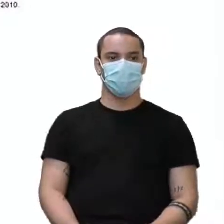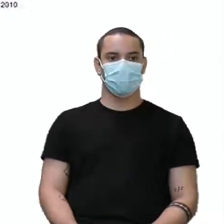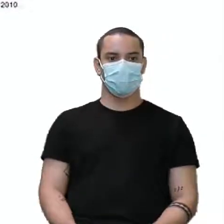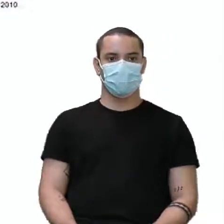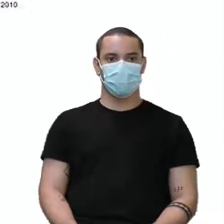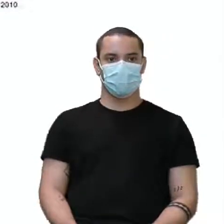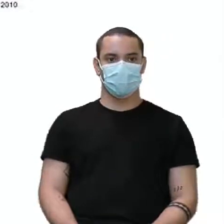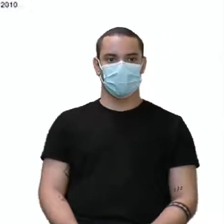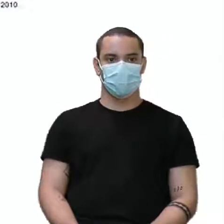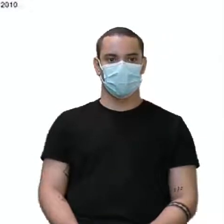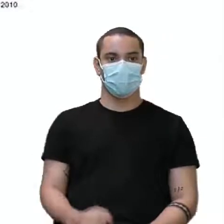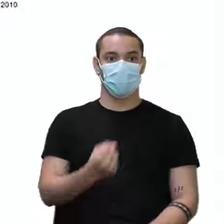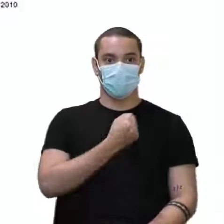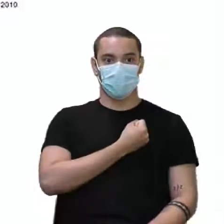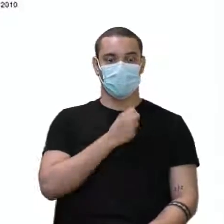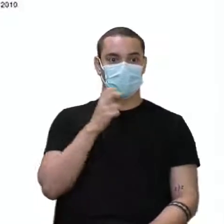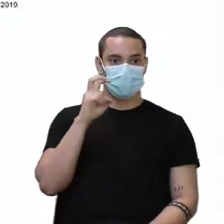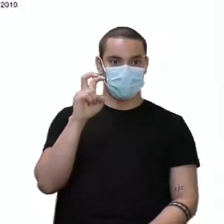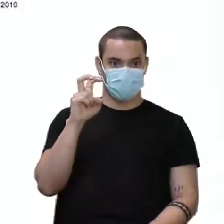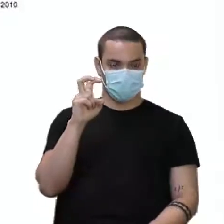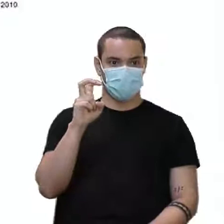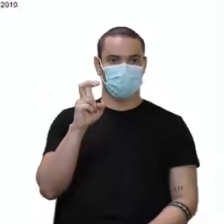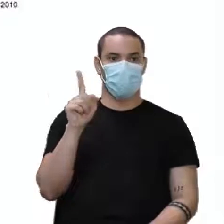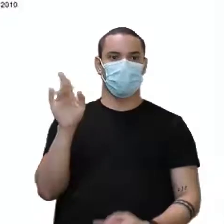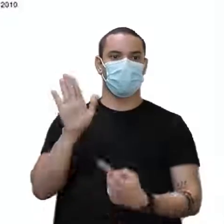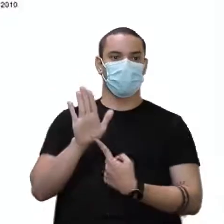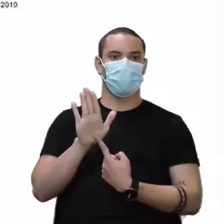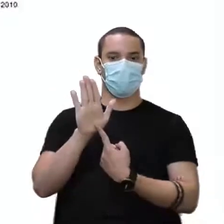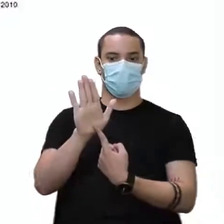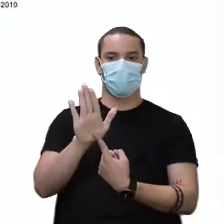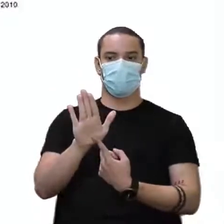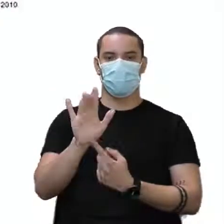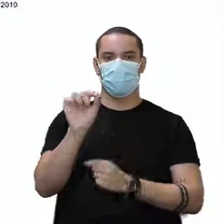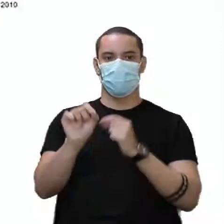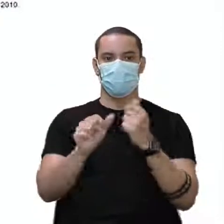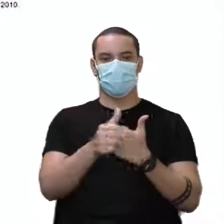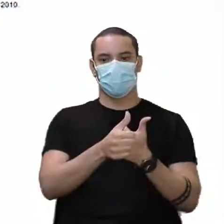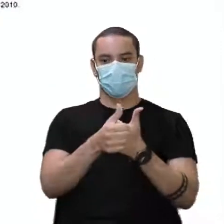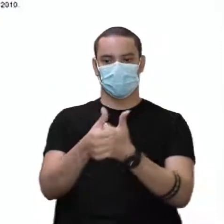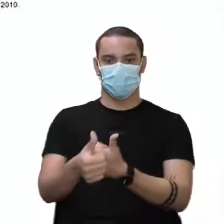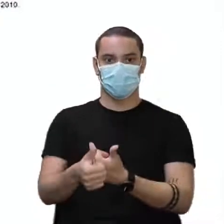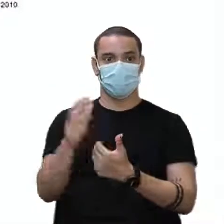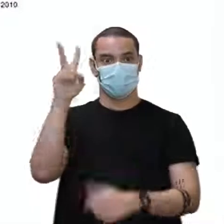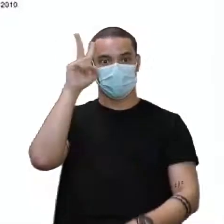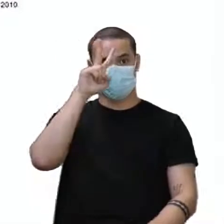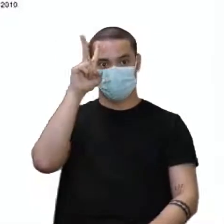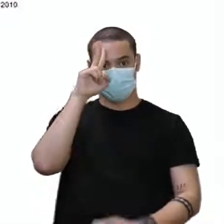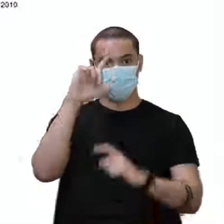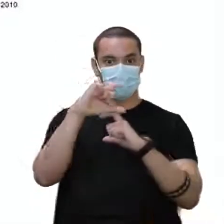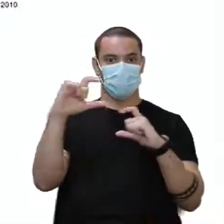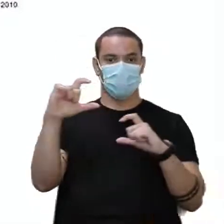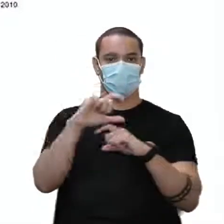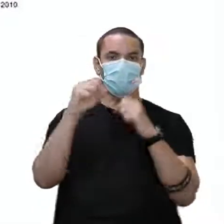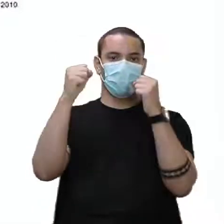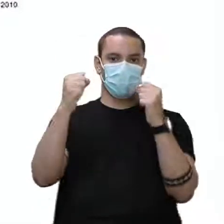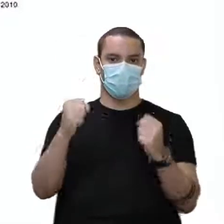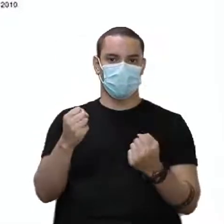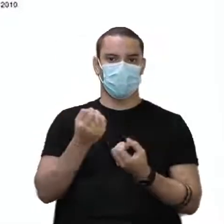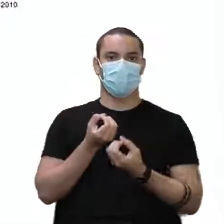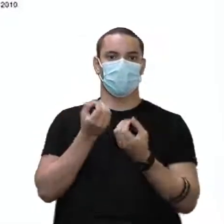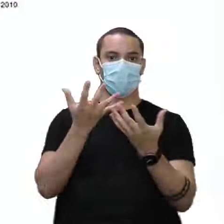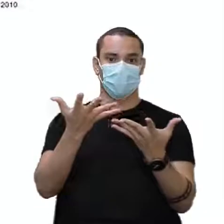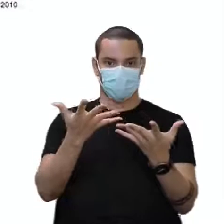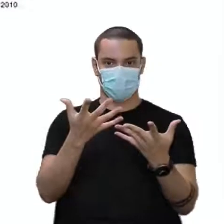aí. Número 5. A tira definida como um segmento de história em quadrinhos pode transmitir